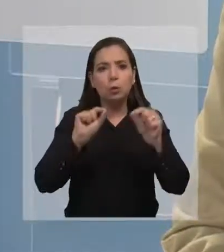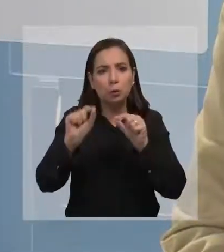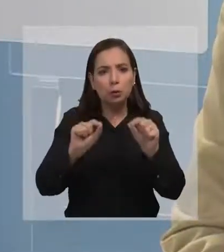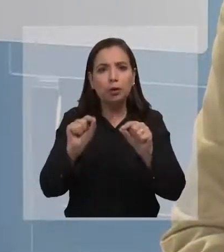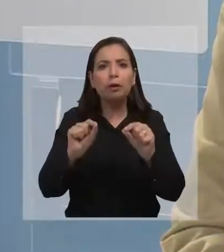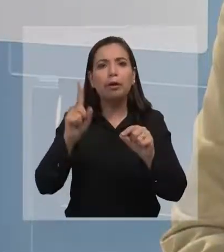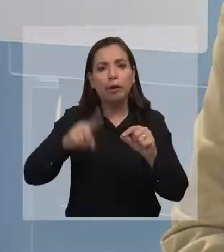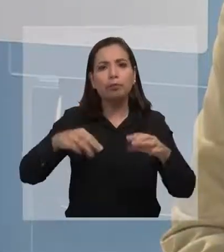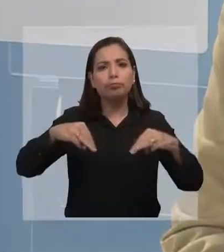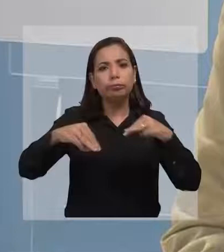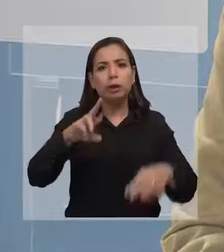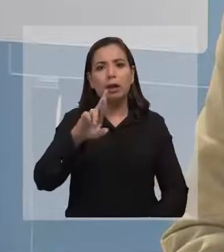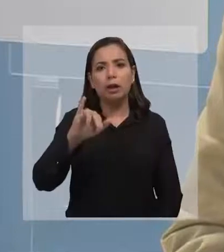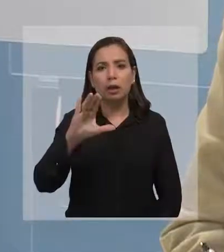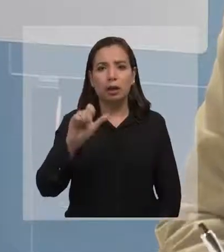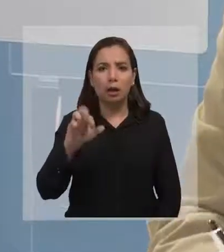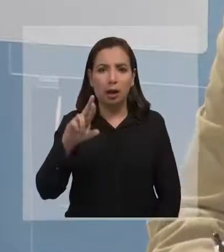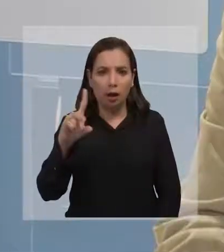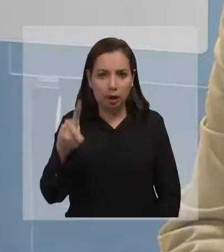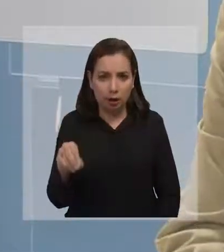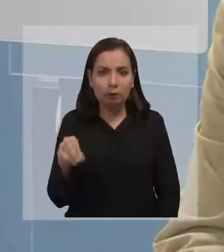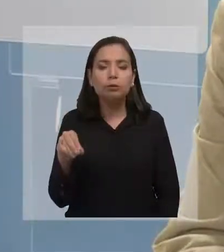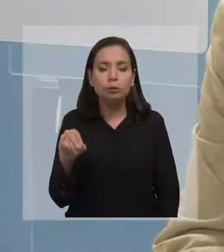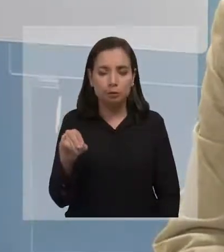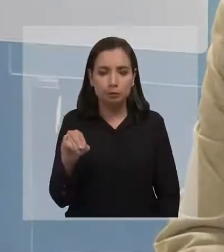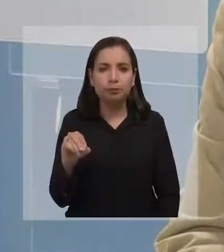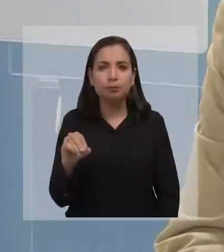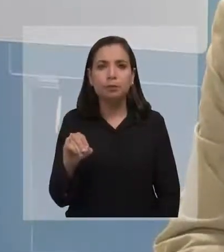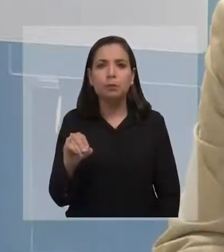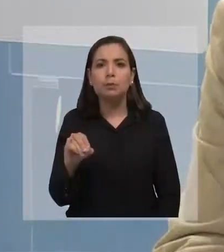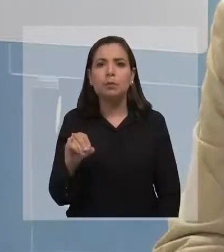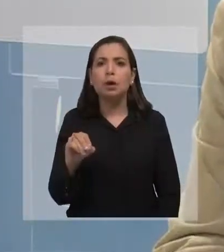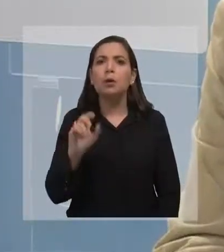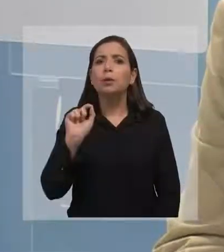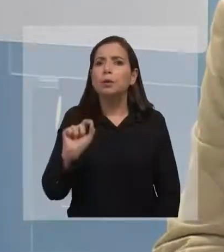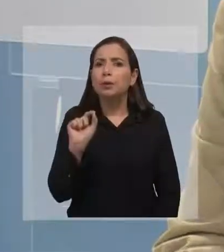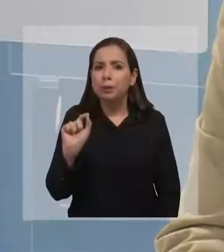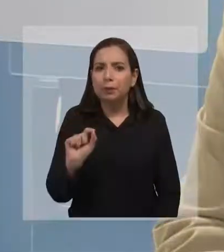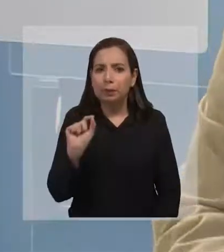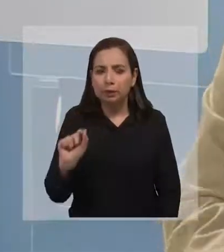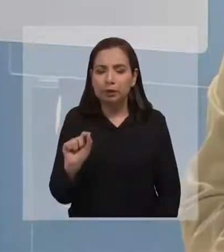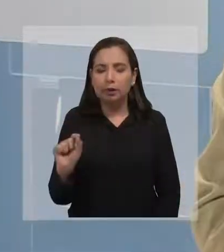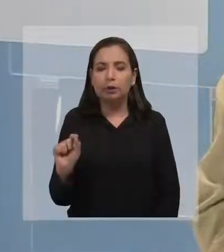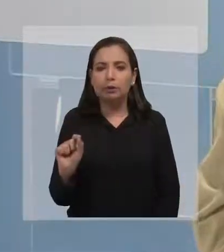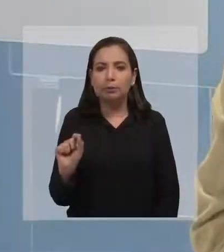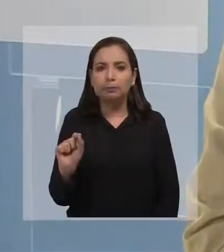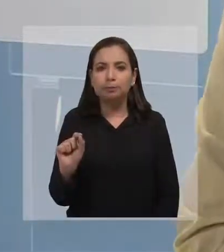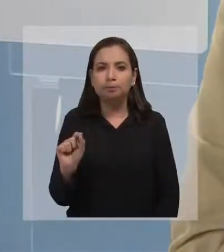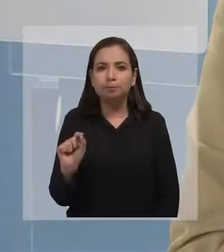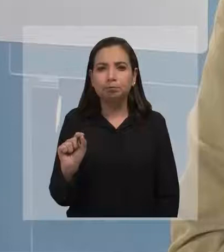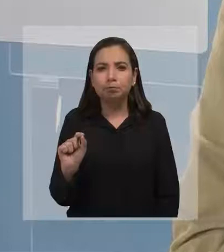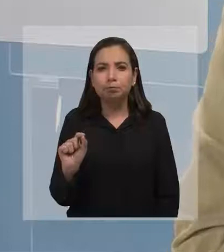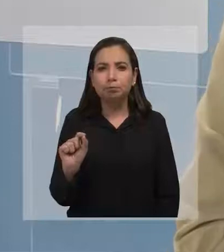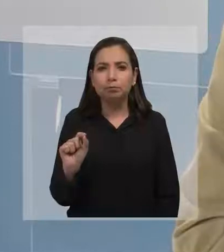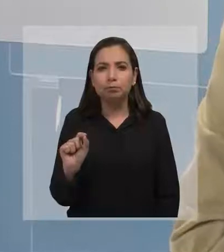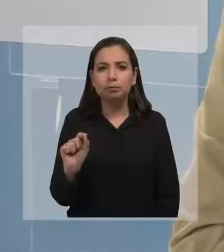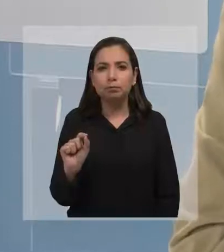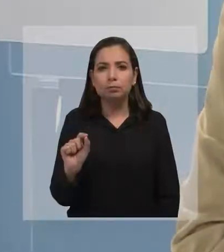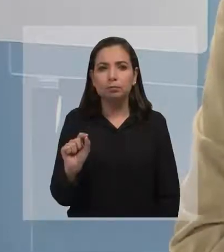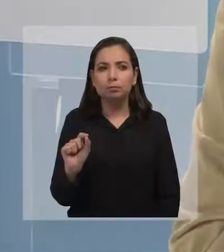ministro Ricardo Vélez, que teria sido,